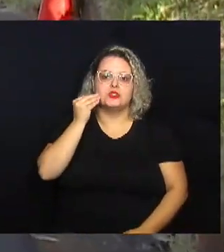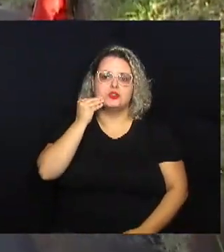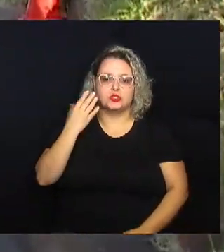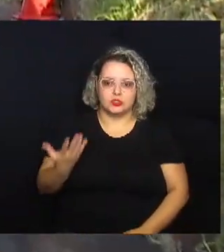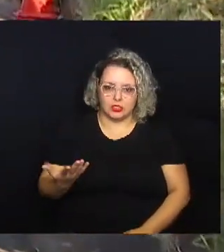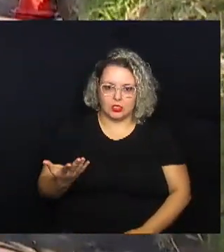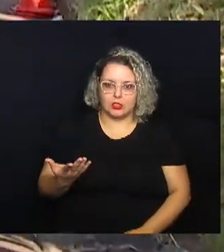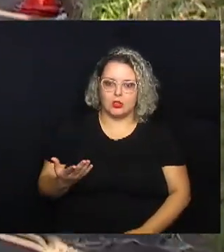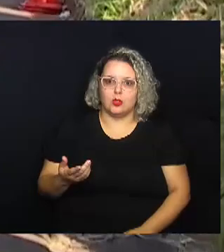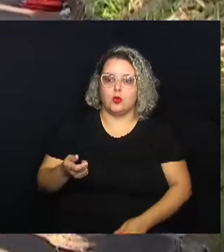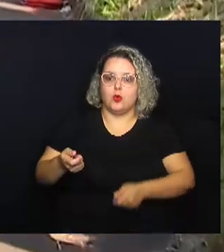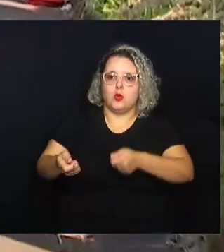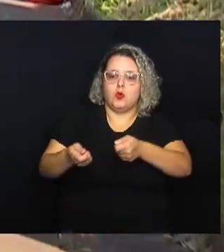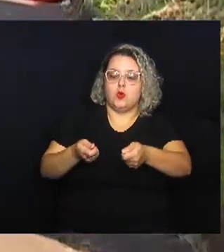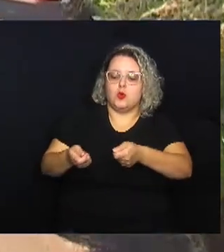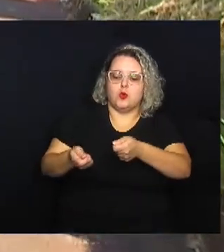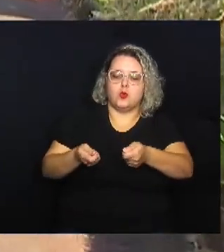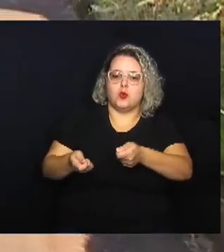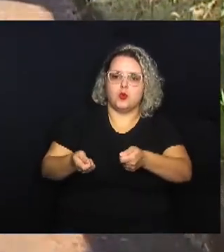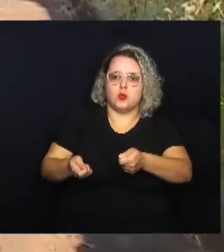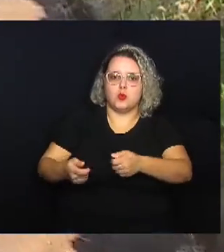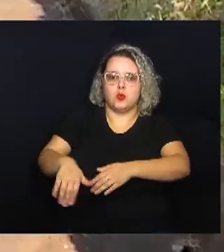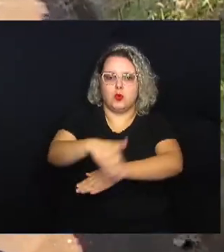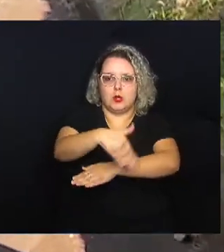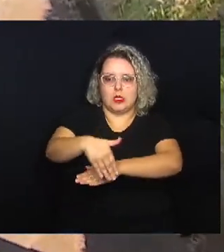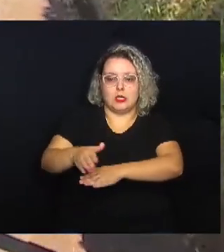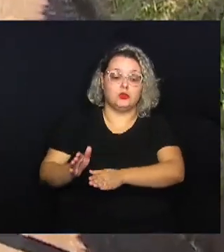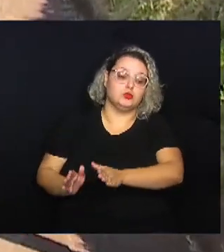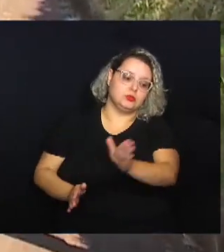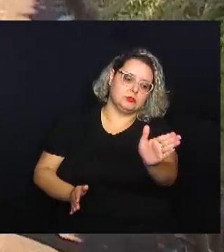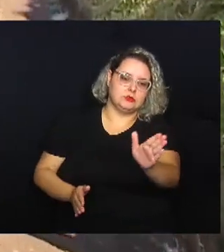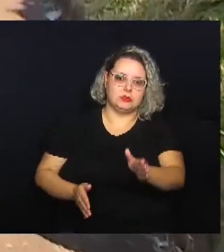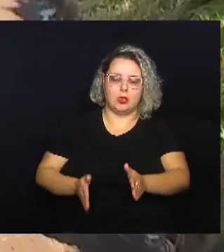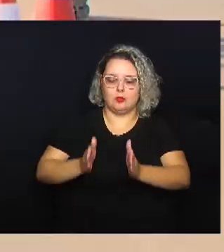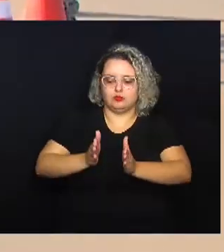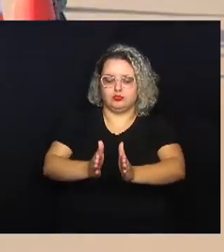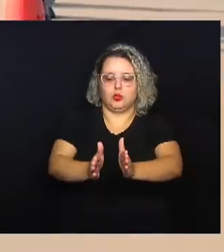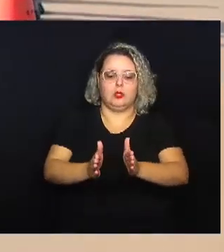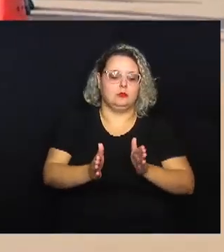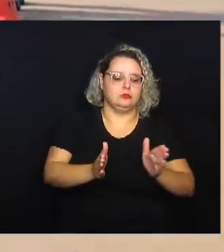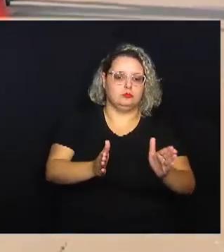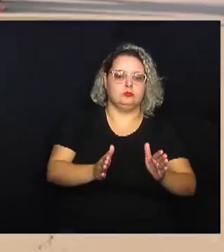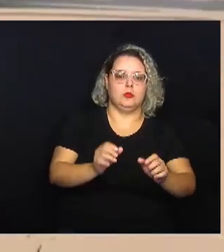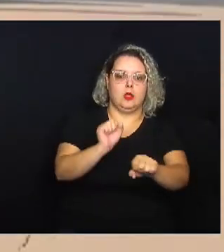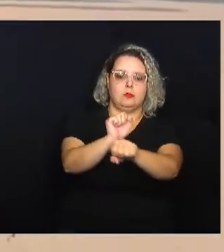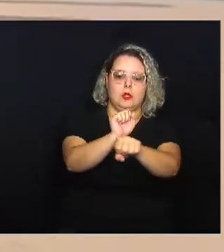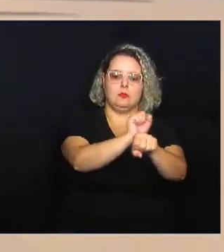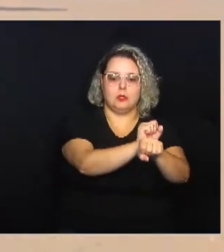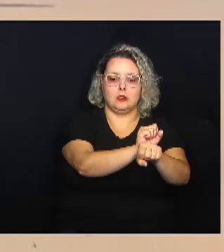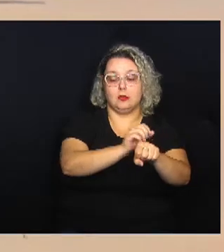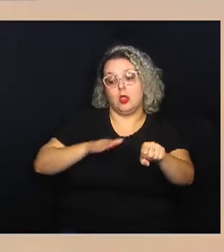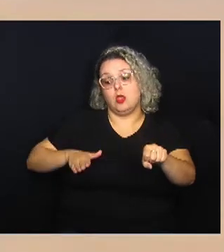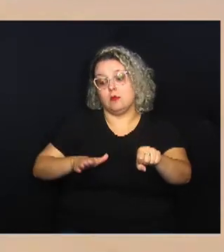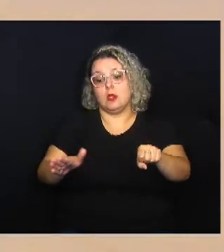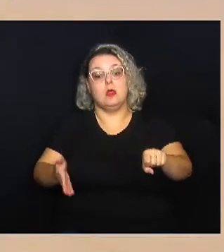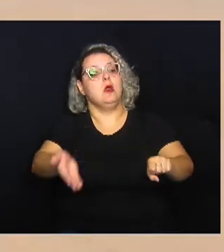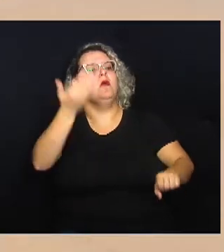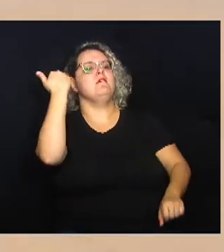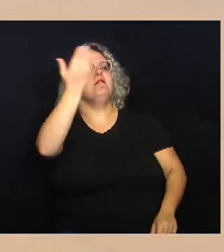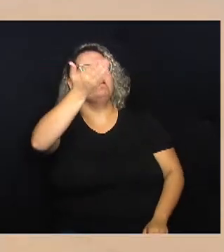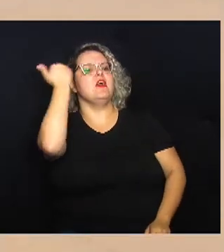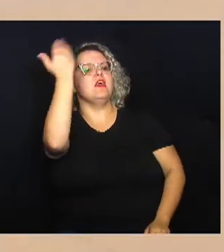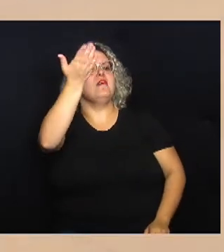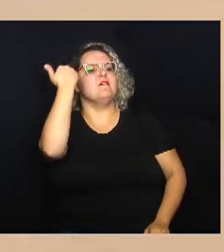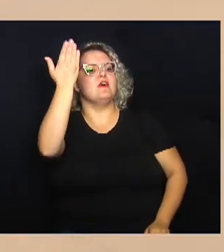ele segura a faixa central e a da esquerda e o outro a gente ele chama os veículos que estão transitando aqui na pista da direita